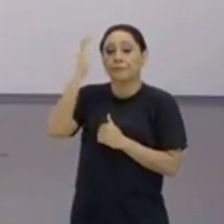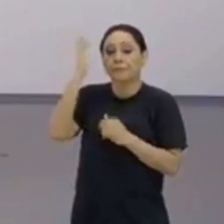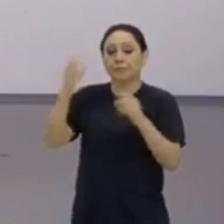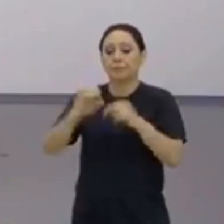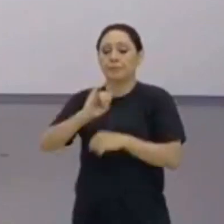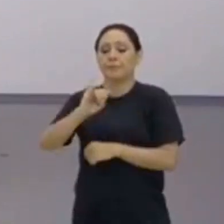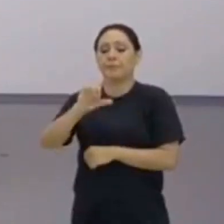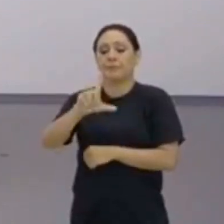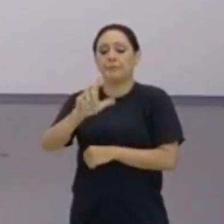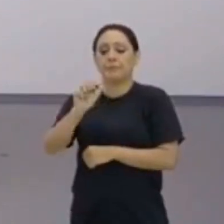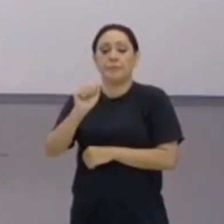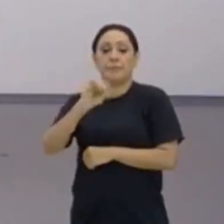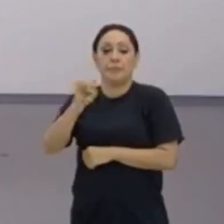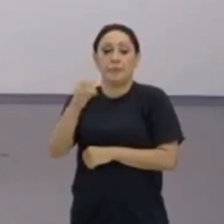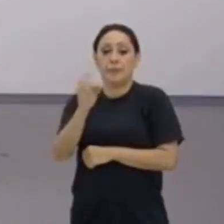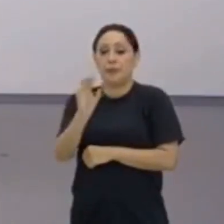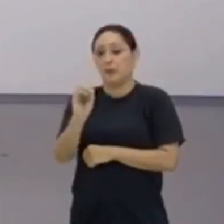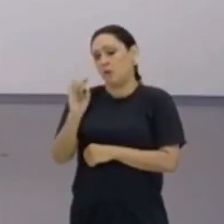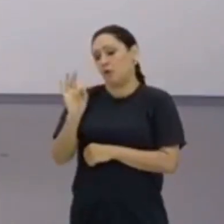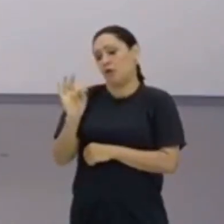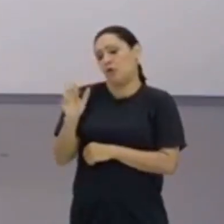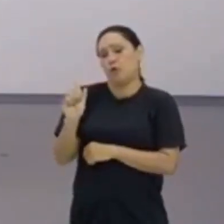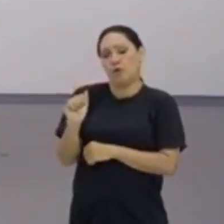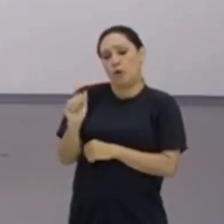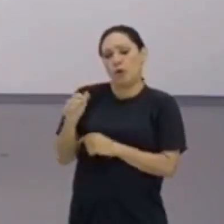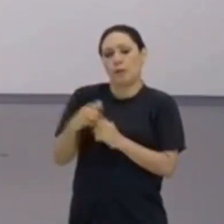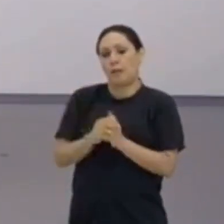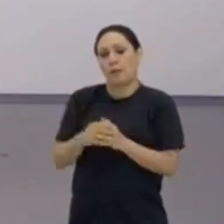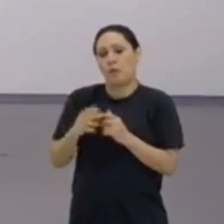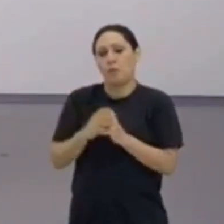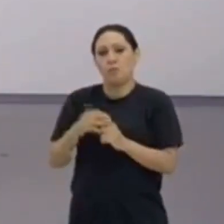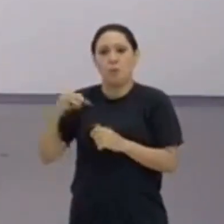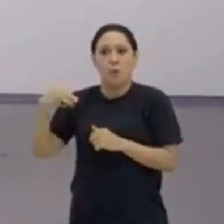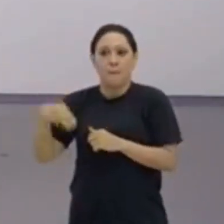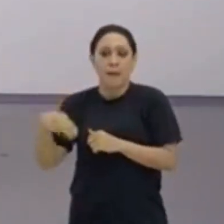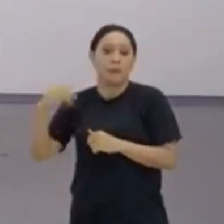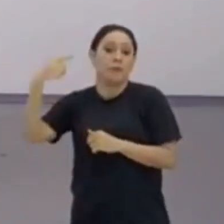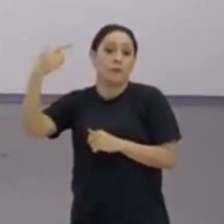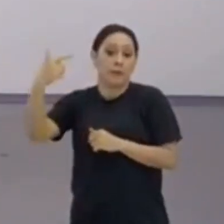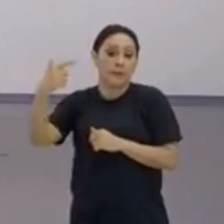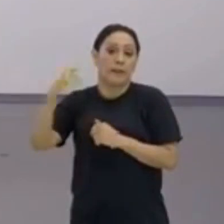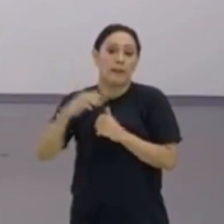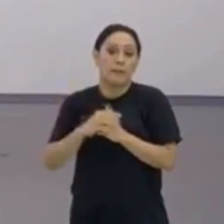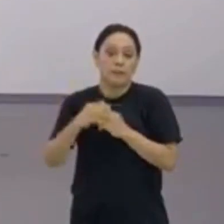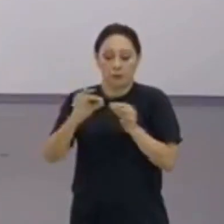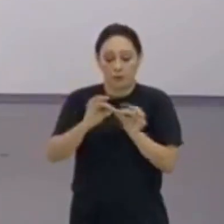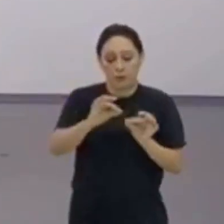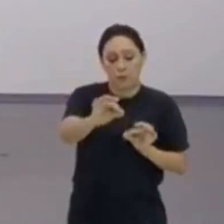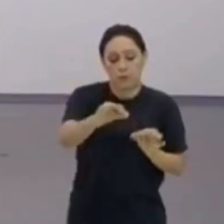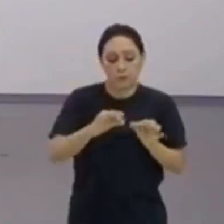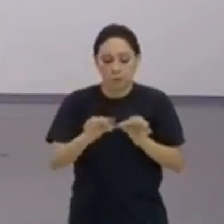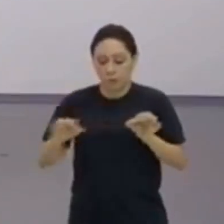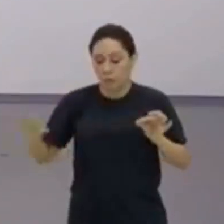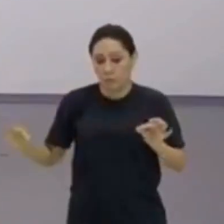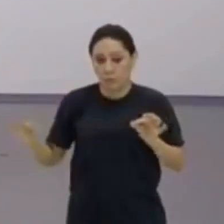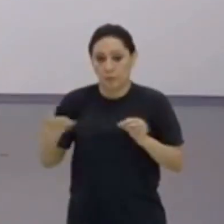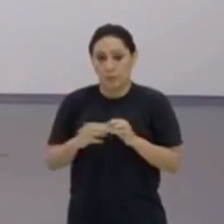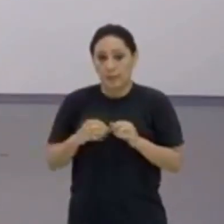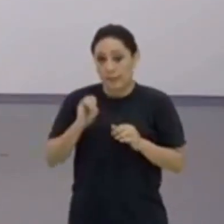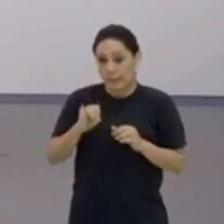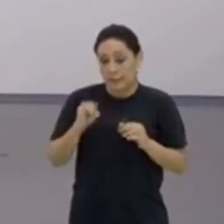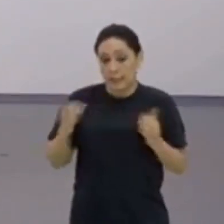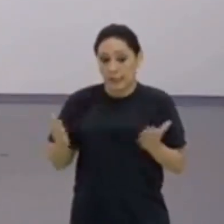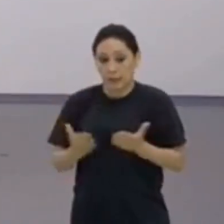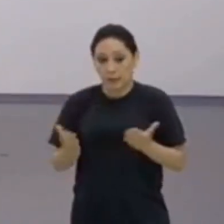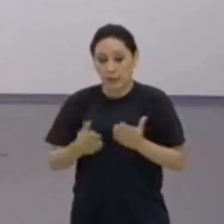mais esse porcelanato que existe, né? Mas enfim, uma lajota com 1 metro quadrado. Quadrada. 1 metro de comprimento, 1 metro de largura. Se nesse exato